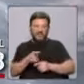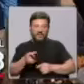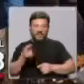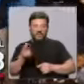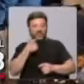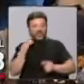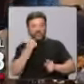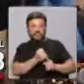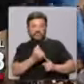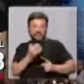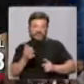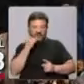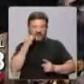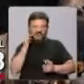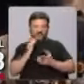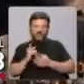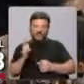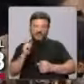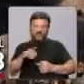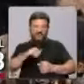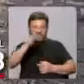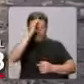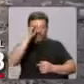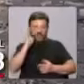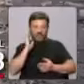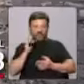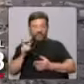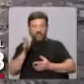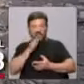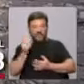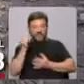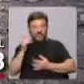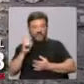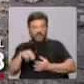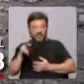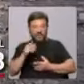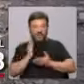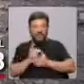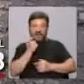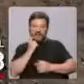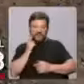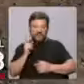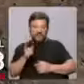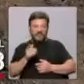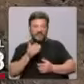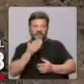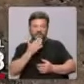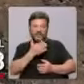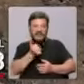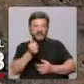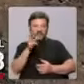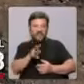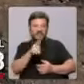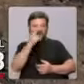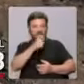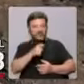um dos mais graves dos últimos meses no Iraque. Segundo dados das Nações Unidas, até abril, pelo menos 15 mil civis